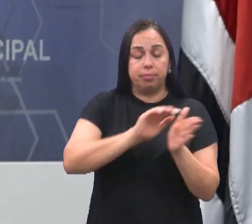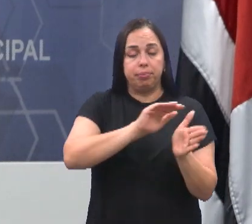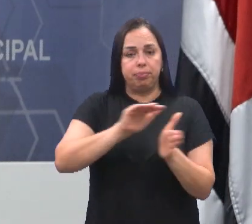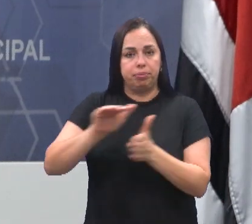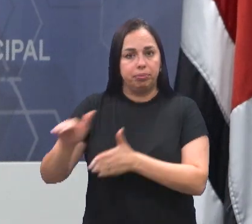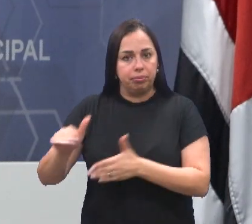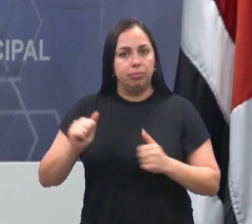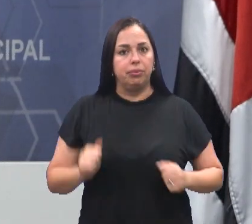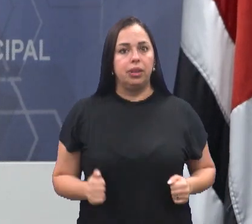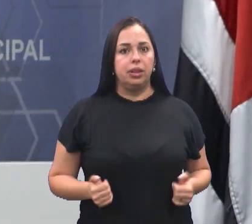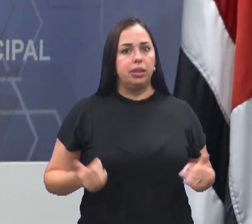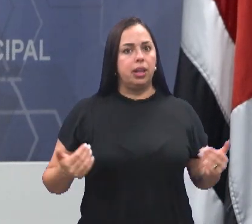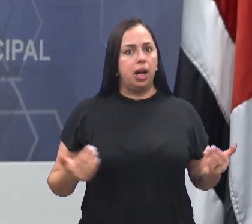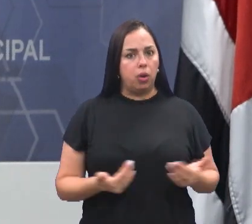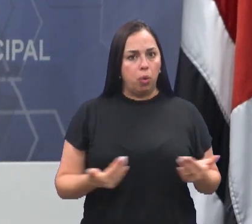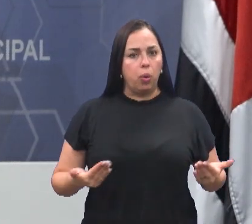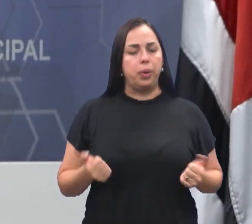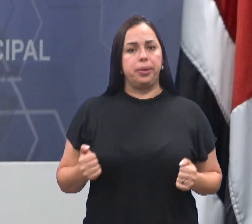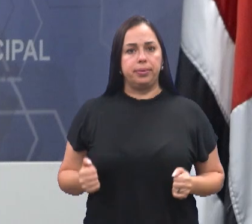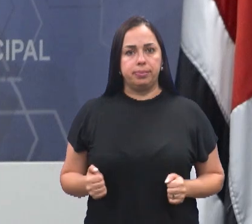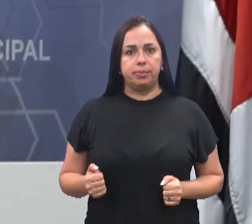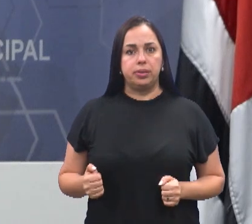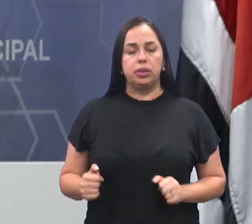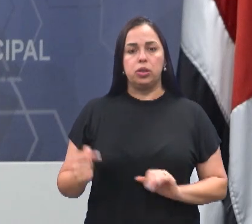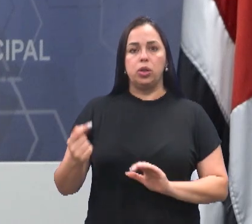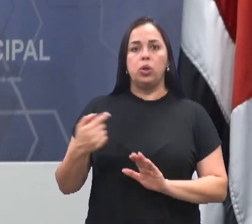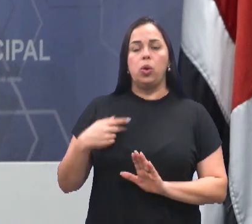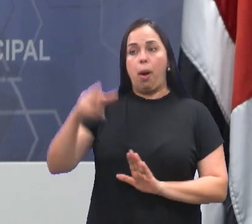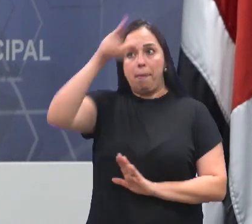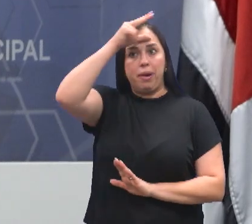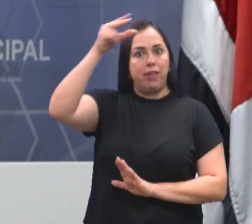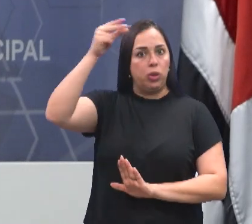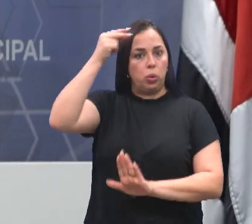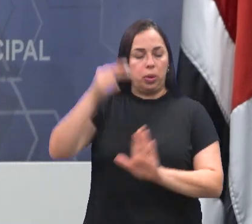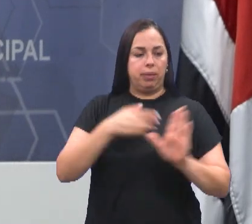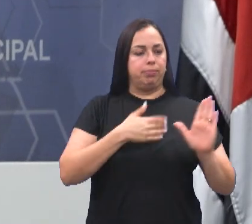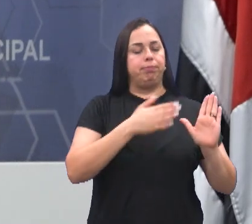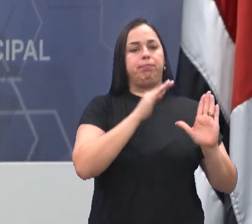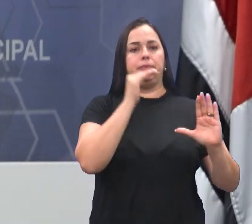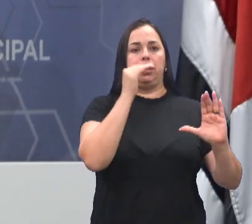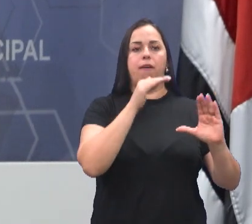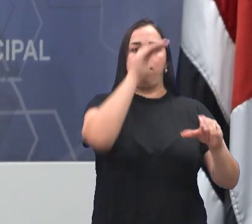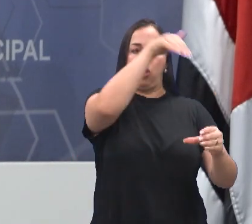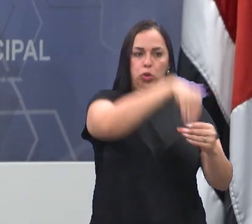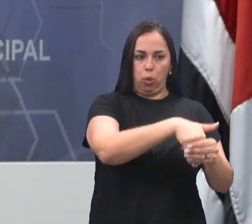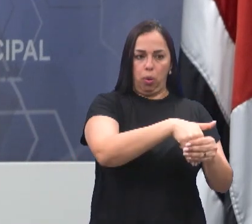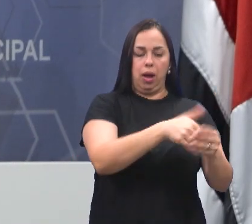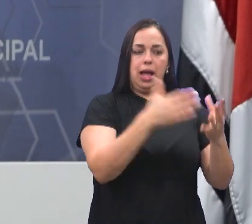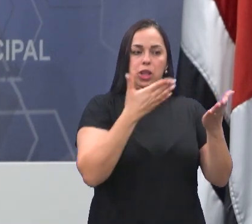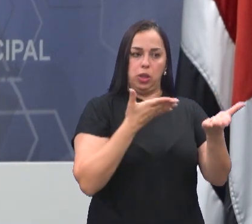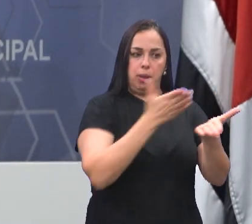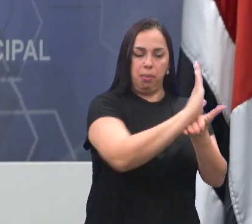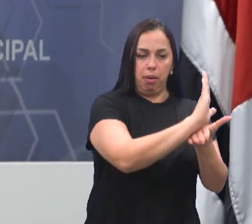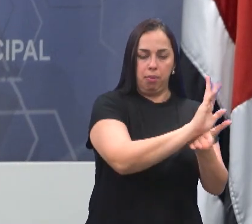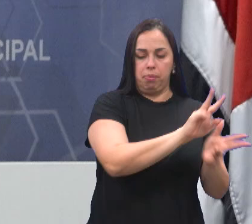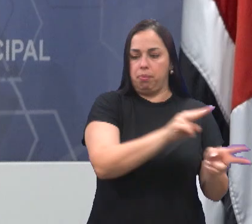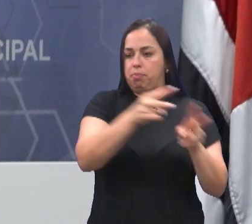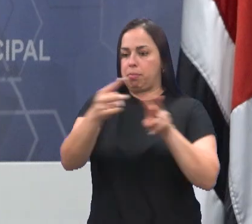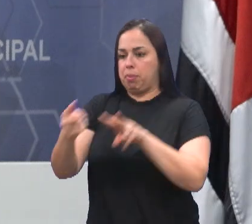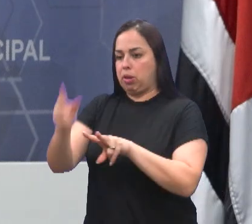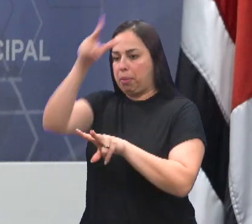quando vem esse pedido de veto pelo Executivo, Poder Executivo, me parece que é